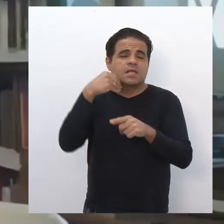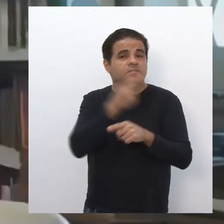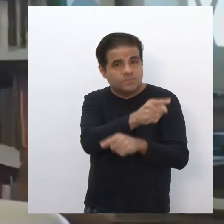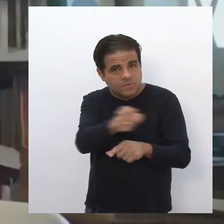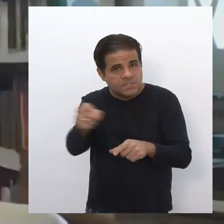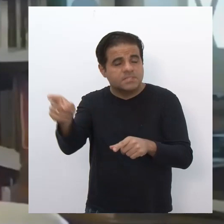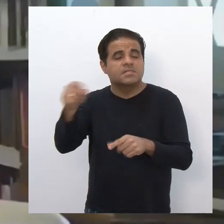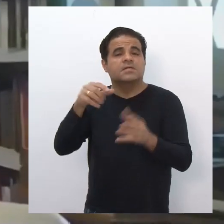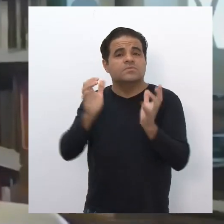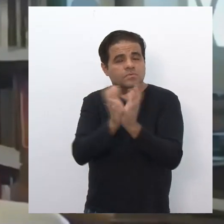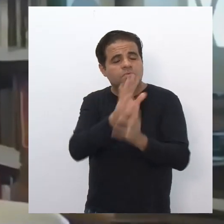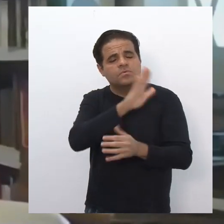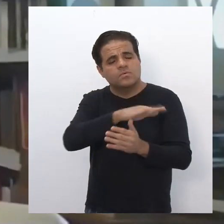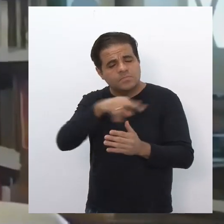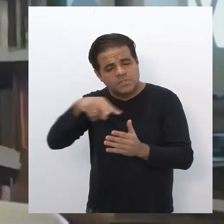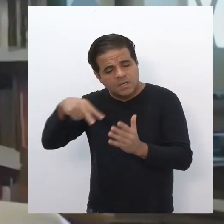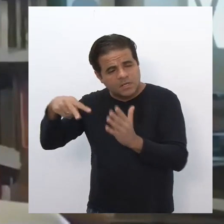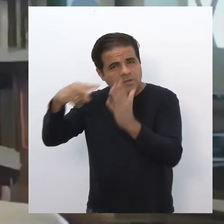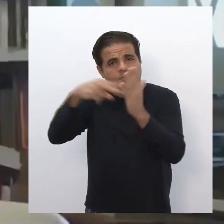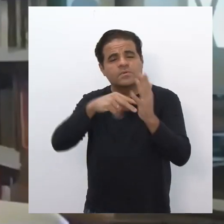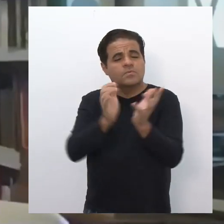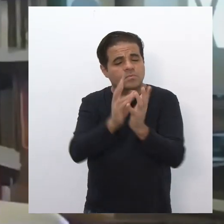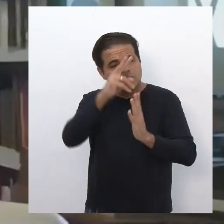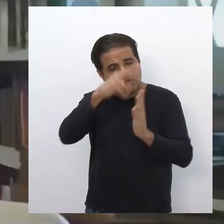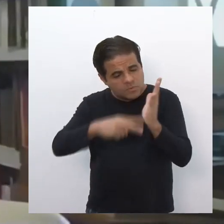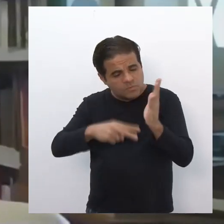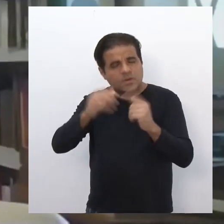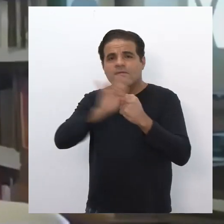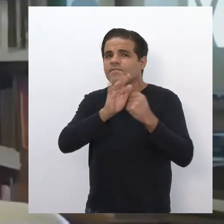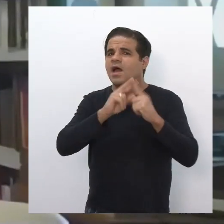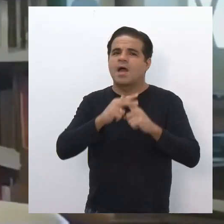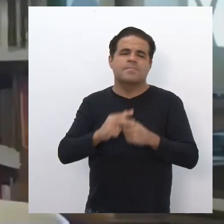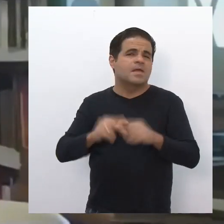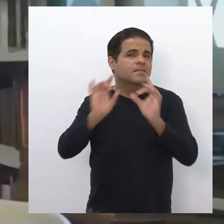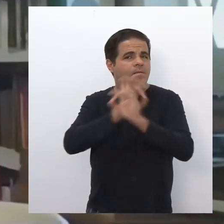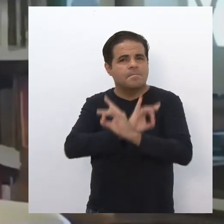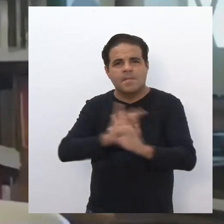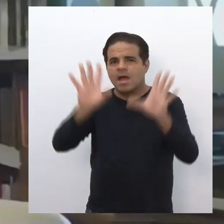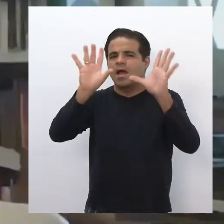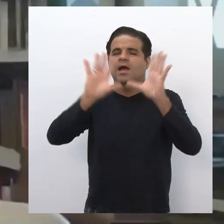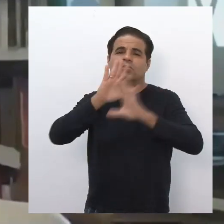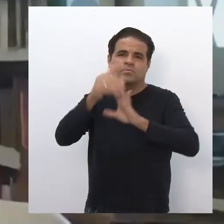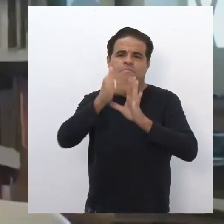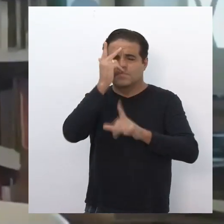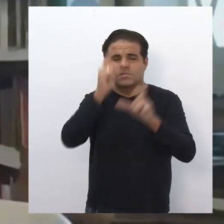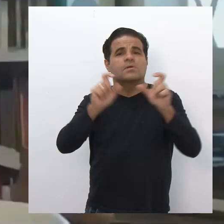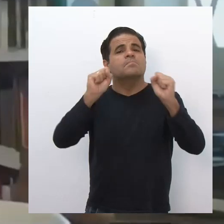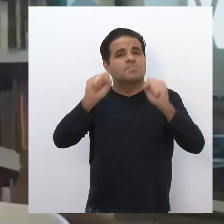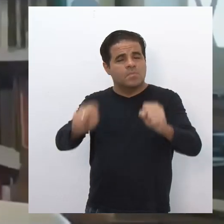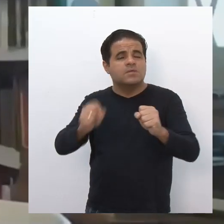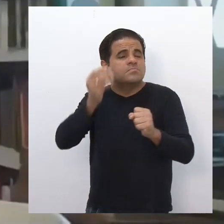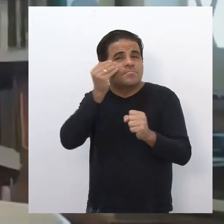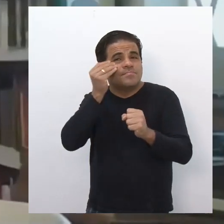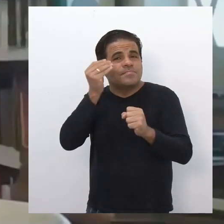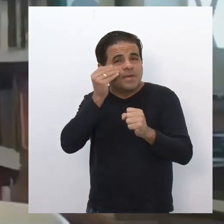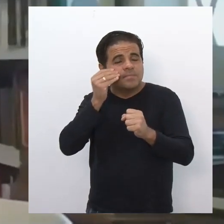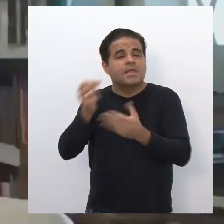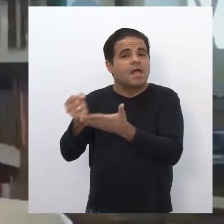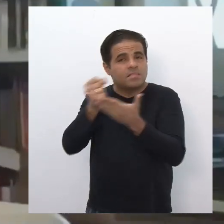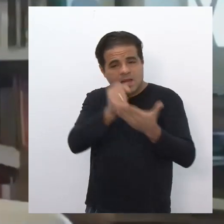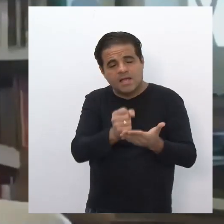vocês em clubes de leitura, porque clubes de leitura são uma ferramenta bárbara e todo mundo pode experimentar e